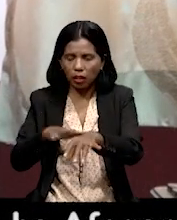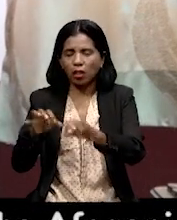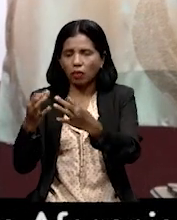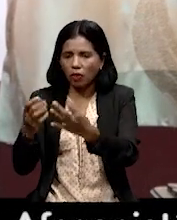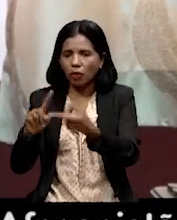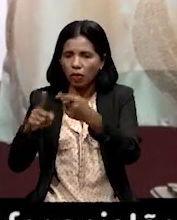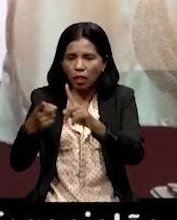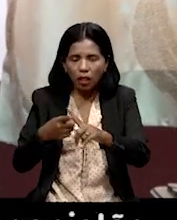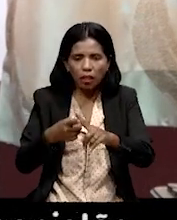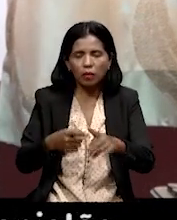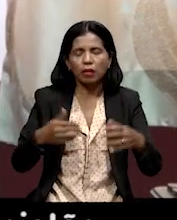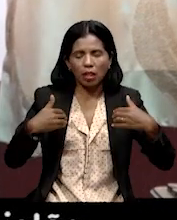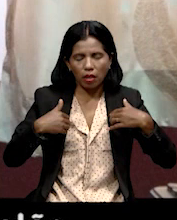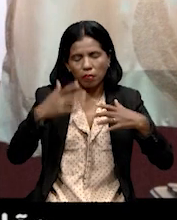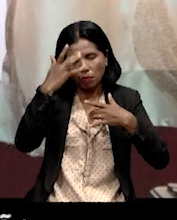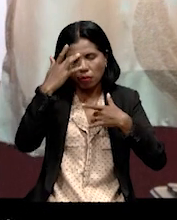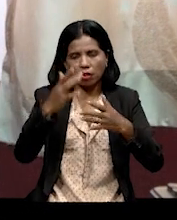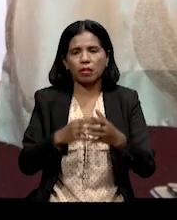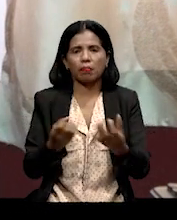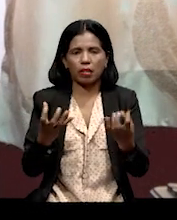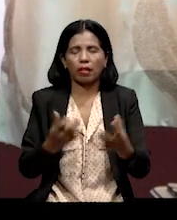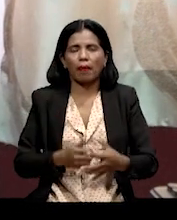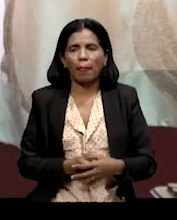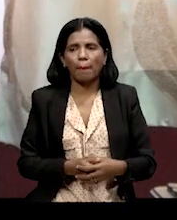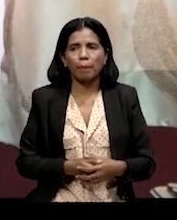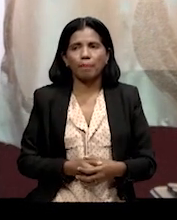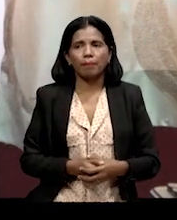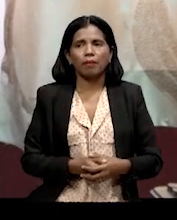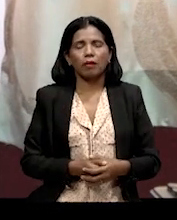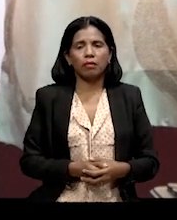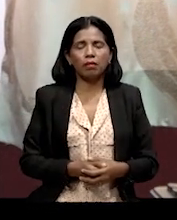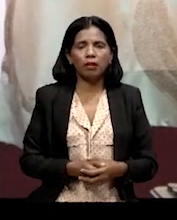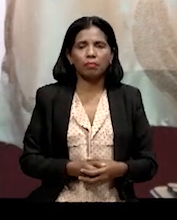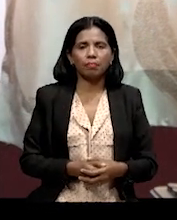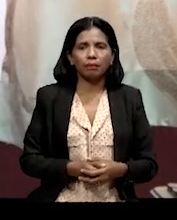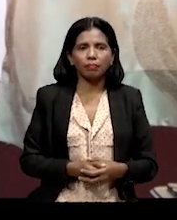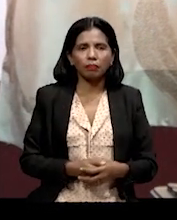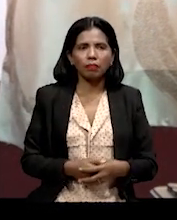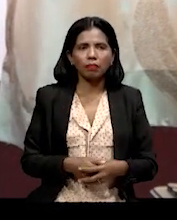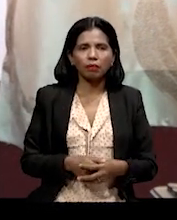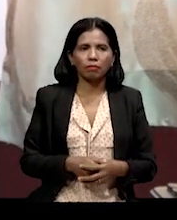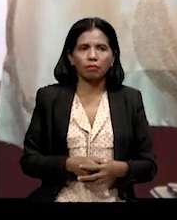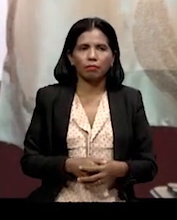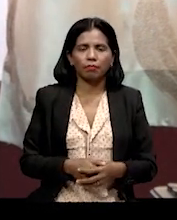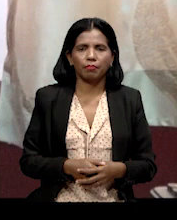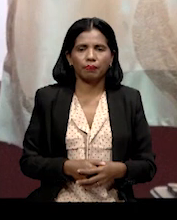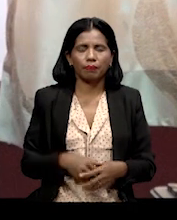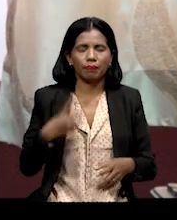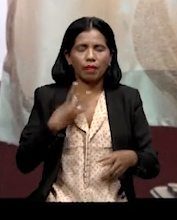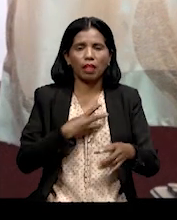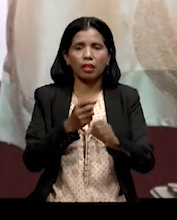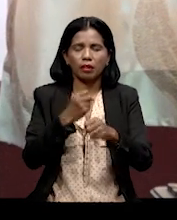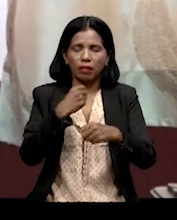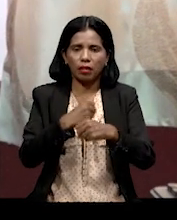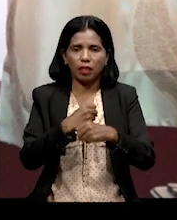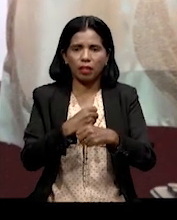ne ba kono acontece dali da caso ne mai moço ban dali da tu tem susor então ita tu halo be fumigação